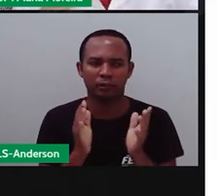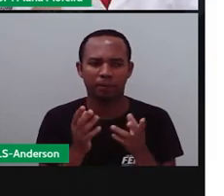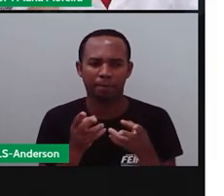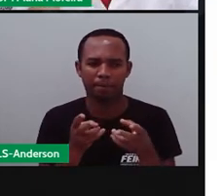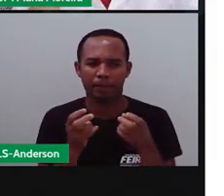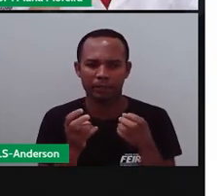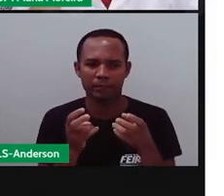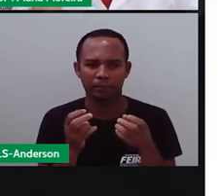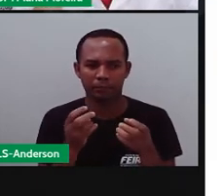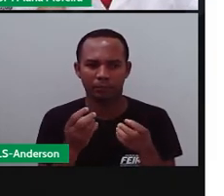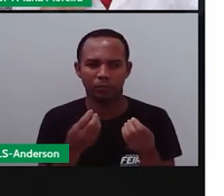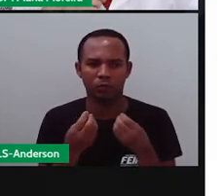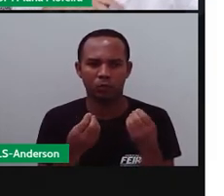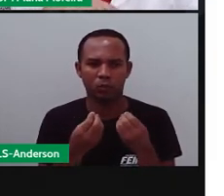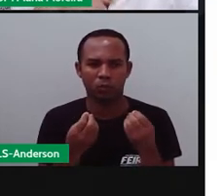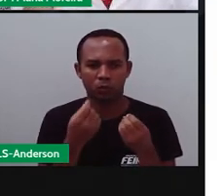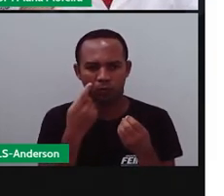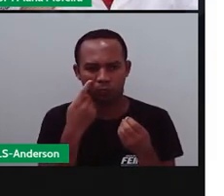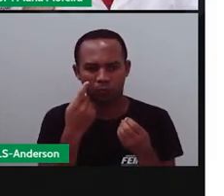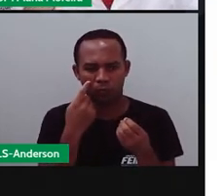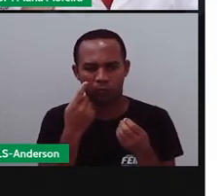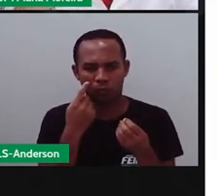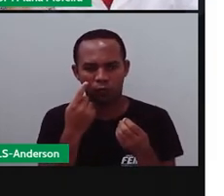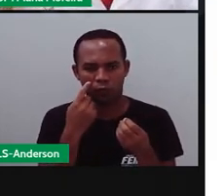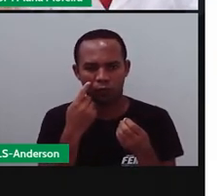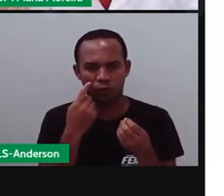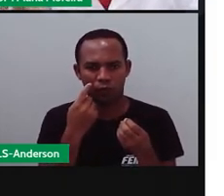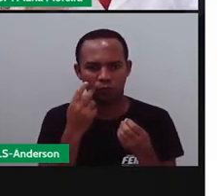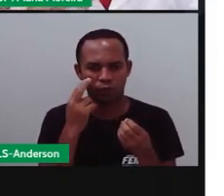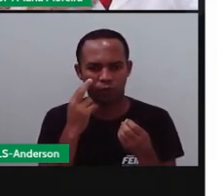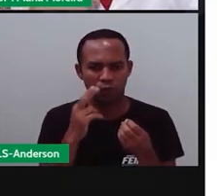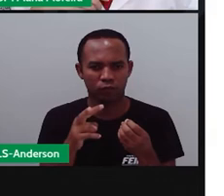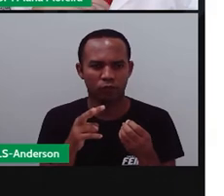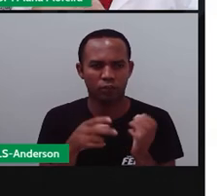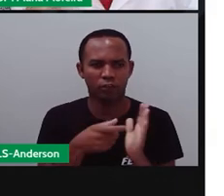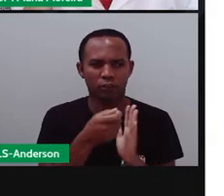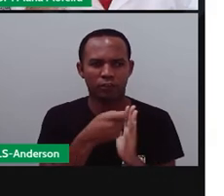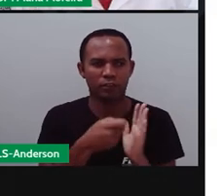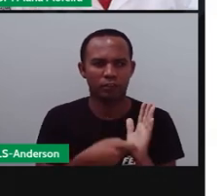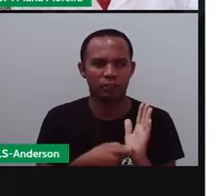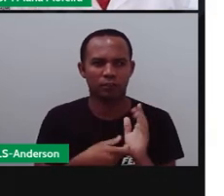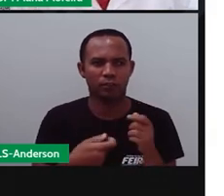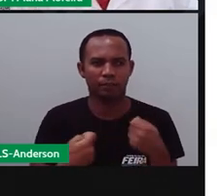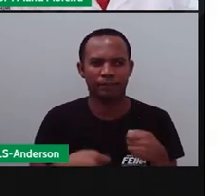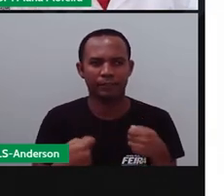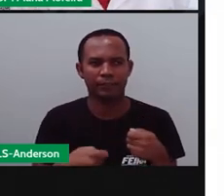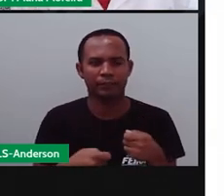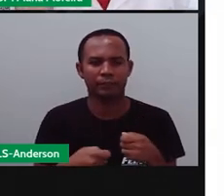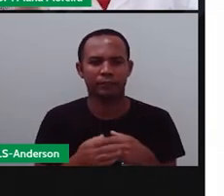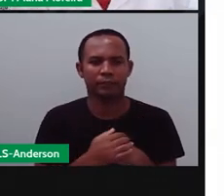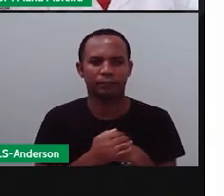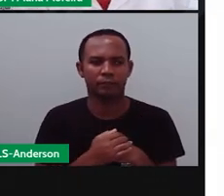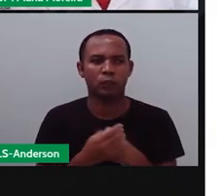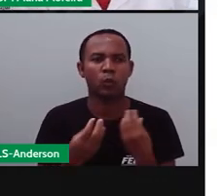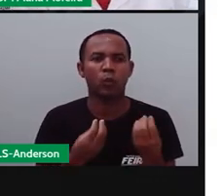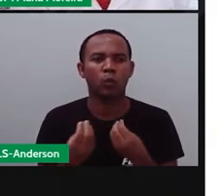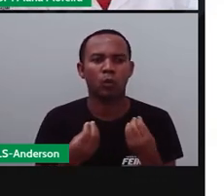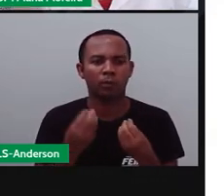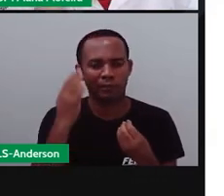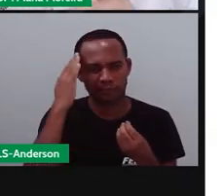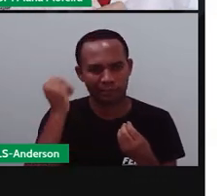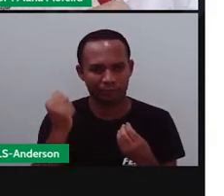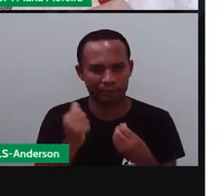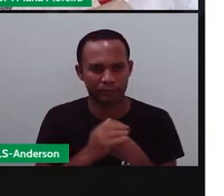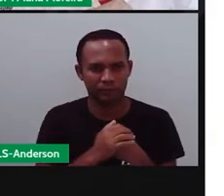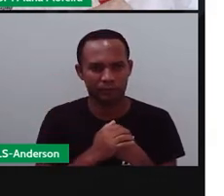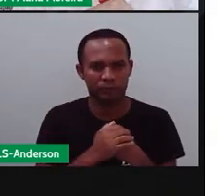sejam eles, né, visuais ou textos escritos mesmo, eles precisam de um título para a gente saber do que se trata?